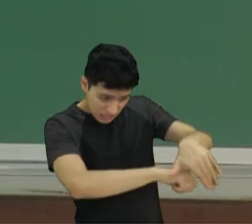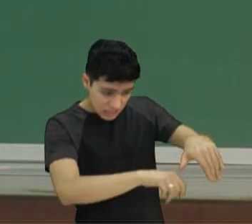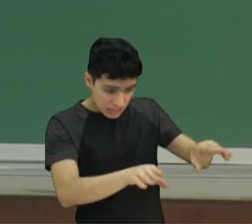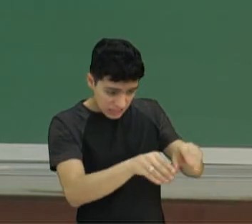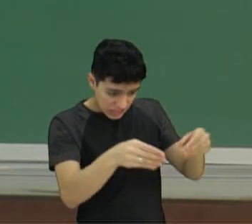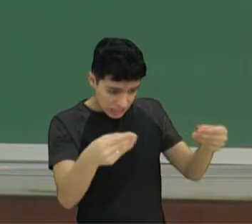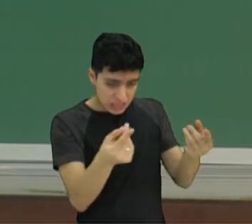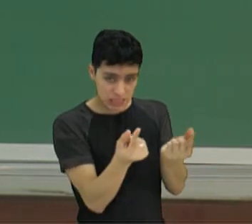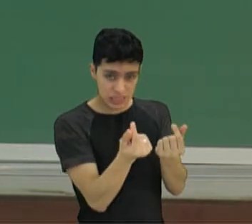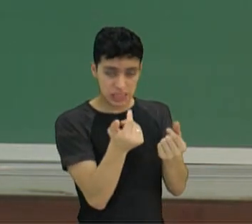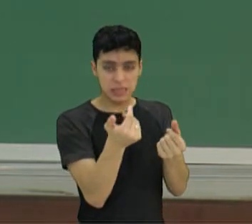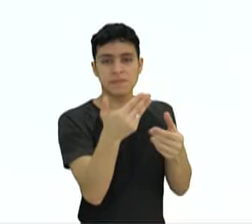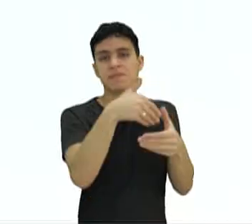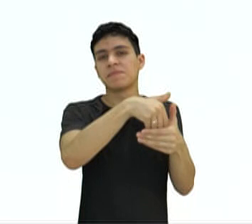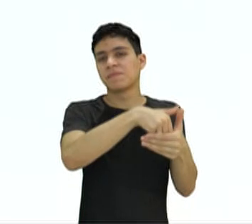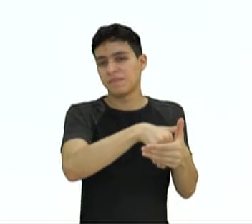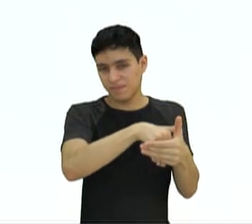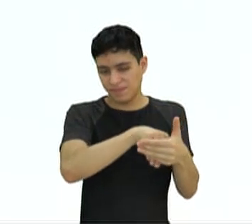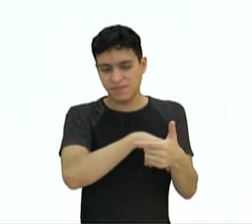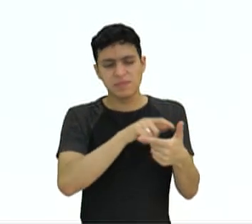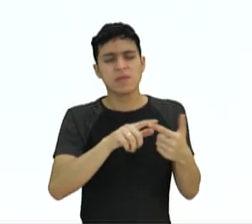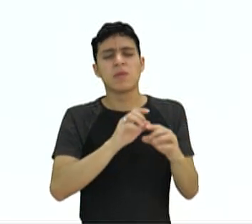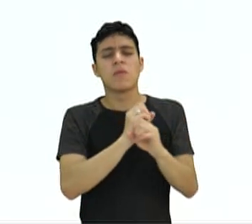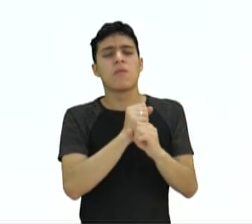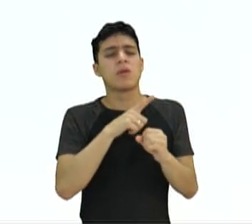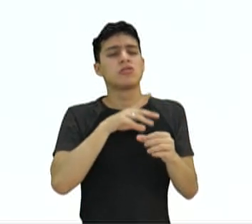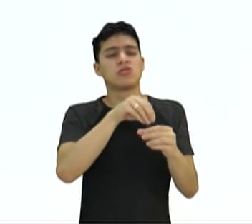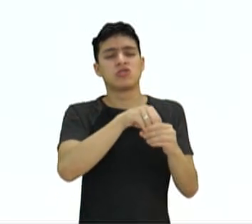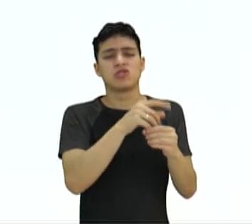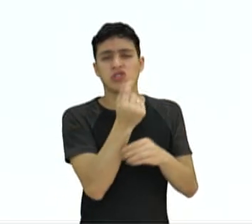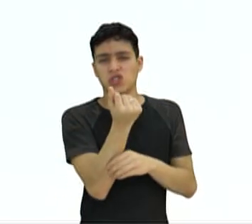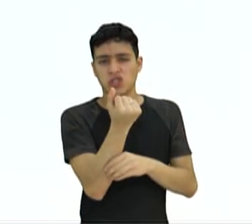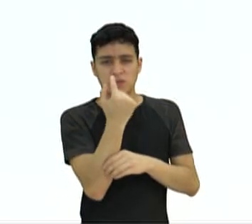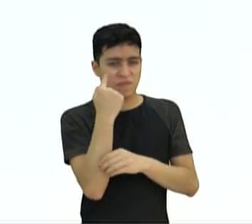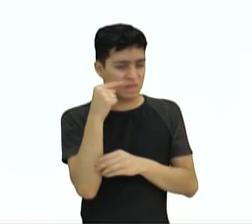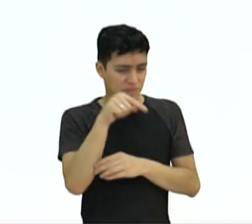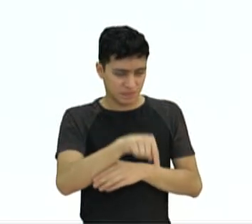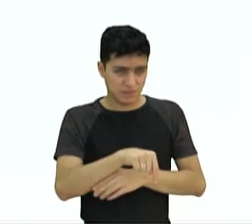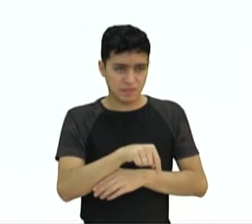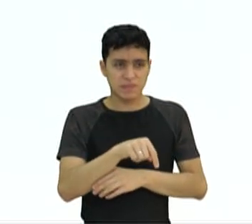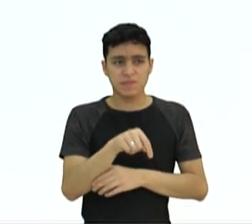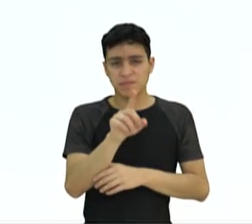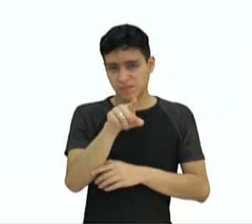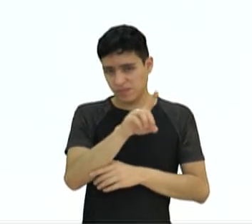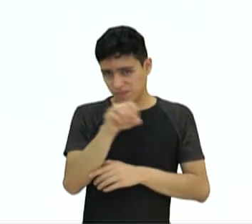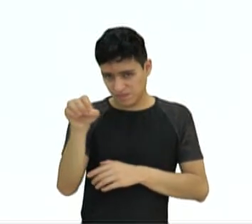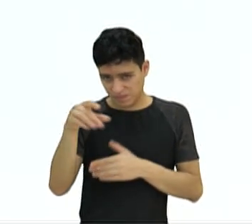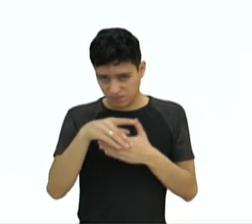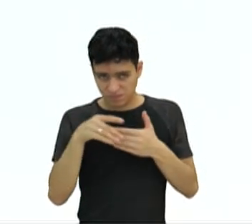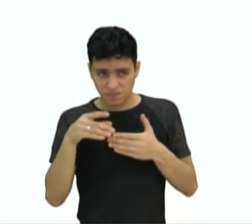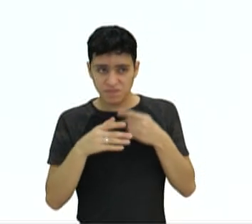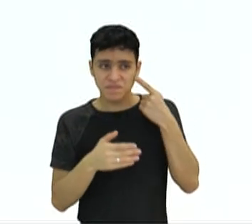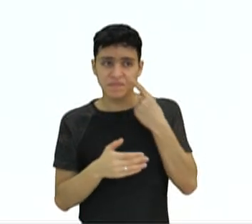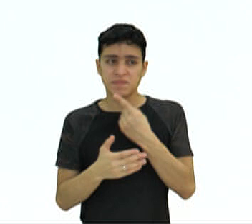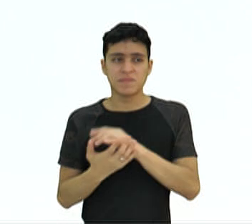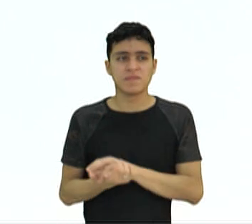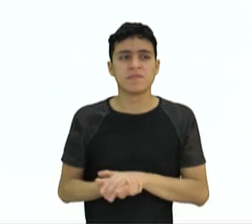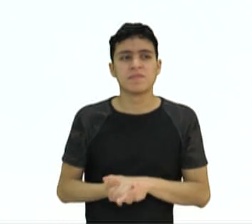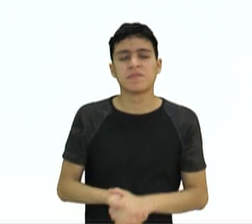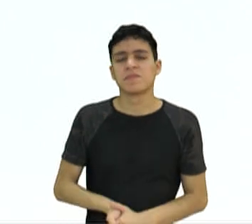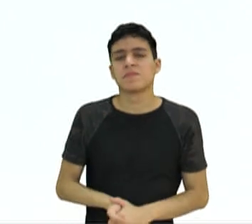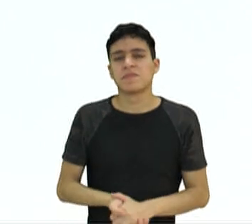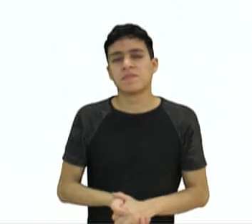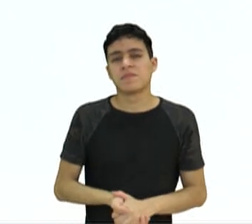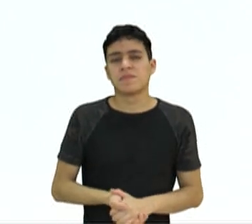carteira. How much was in it? Quanto que tinha dentro dela? $100. 100 dólares. Was there